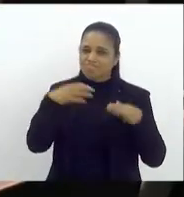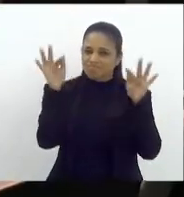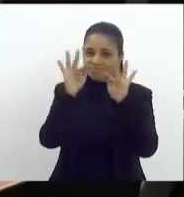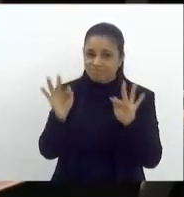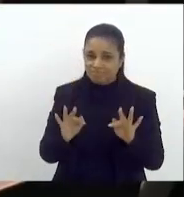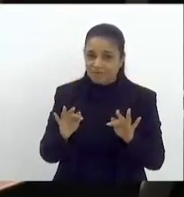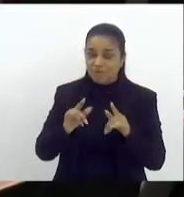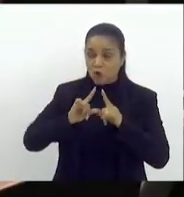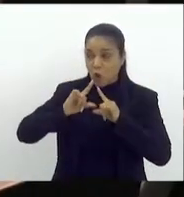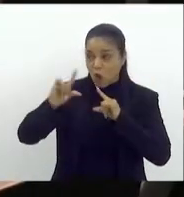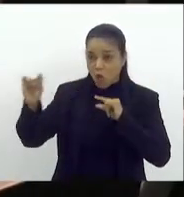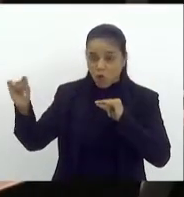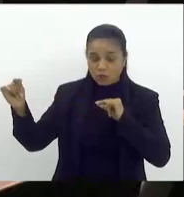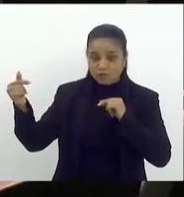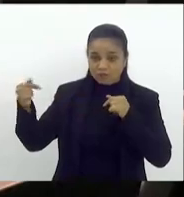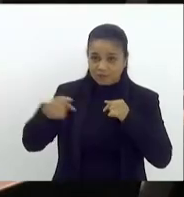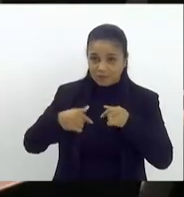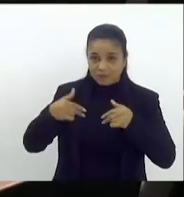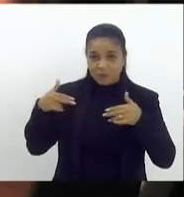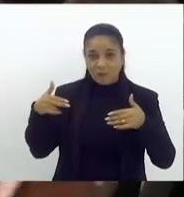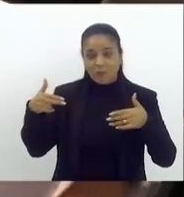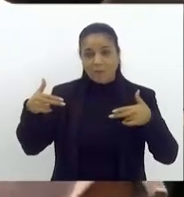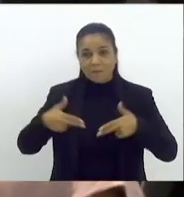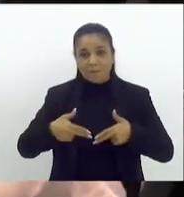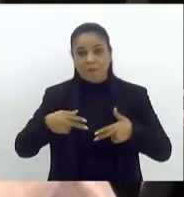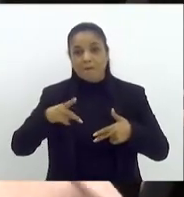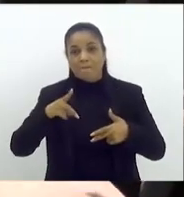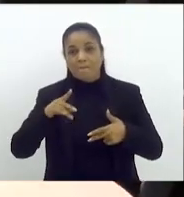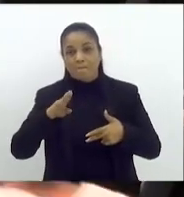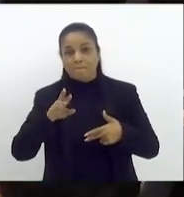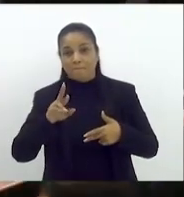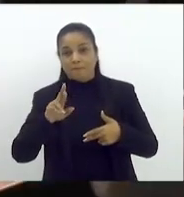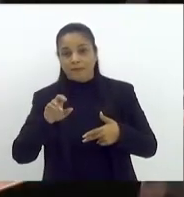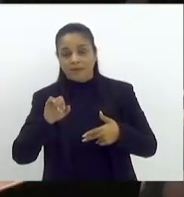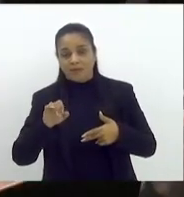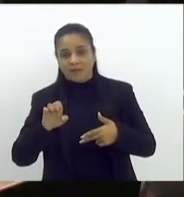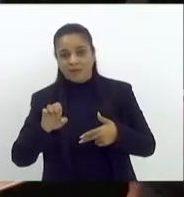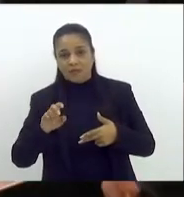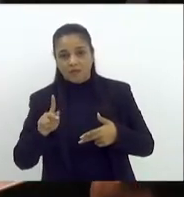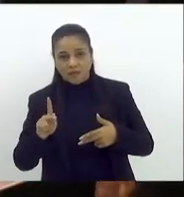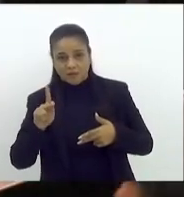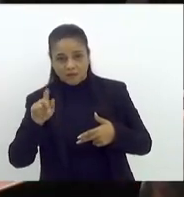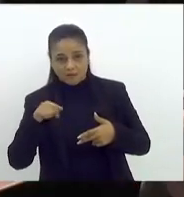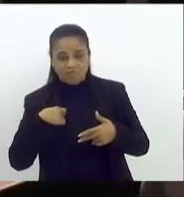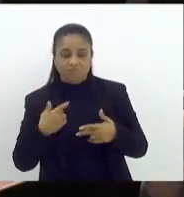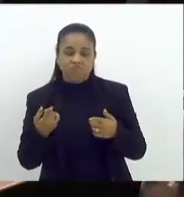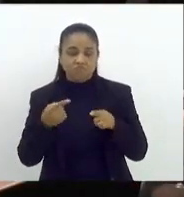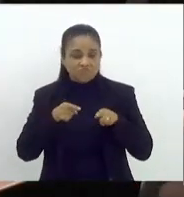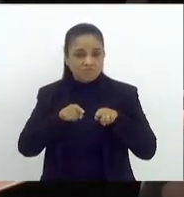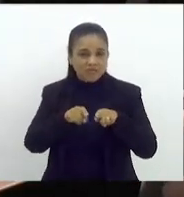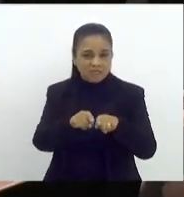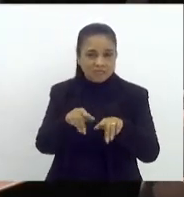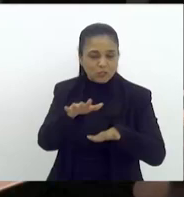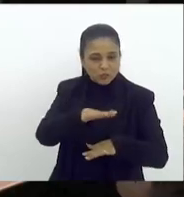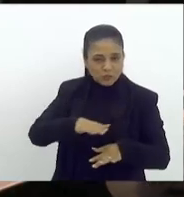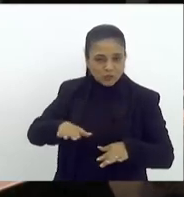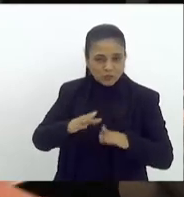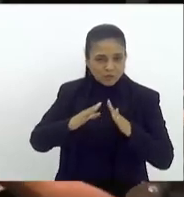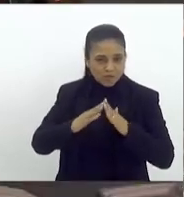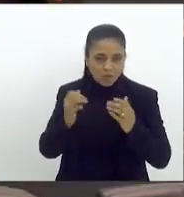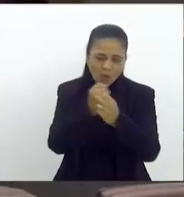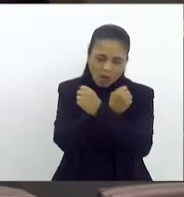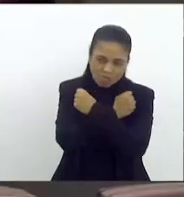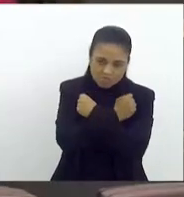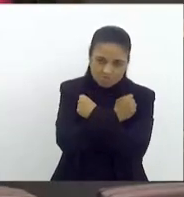vim de longe representar o Breaking só queria de Santa Cruz e eu tô vendo lá atrás lá o WG lá meu parceirão de território aquele abraço